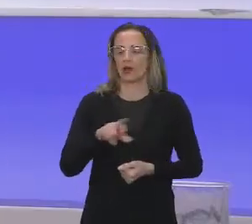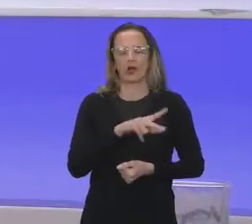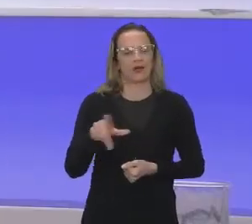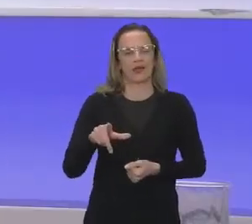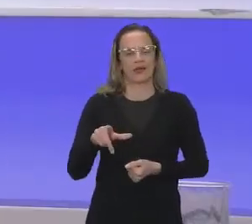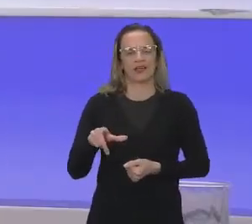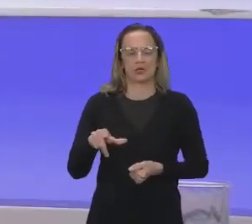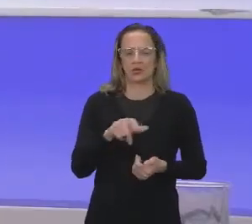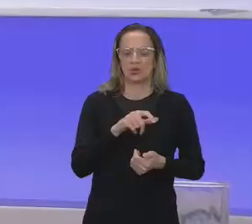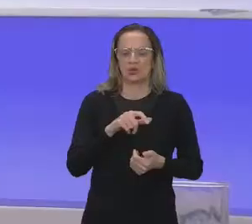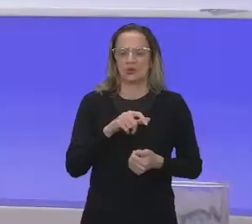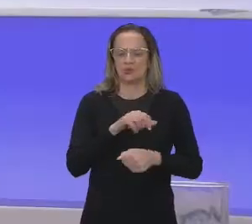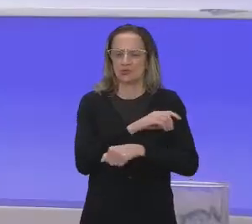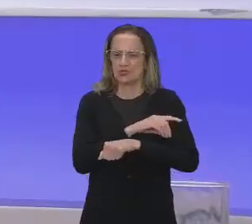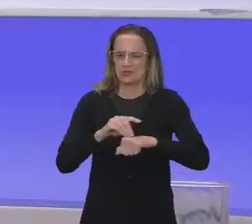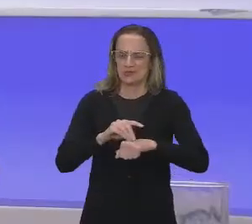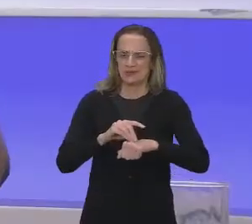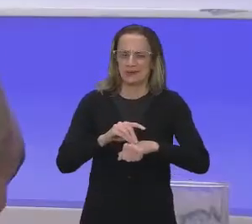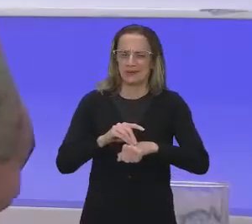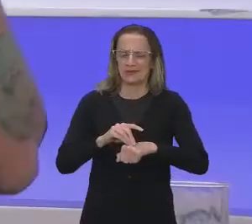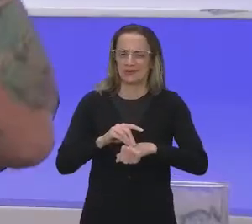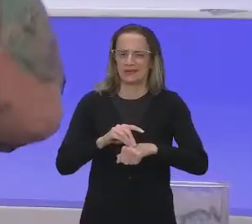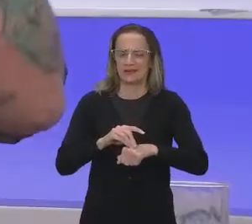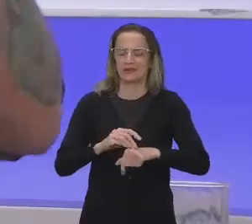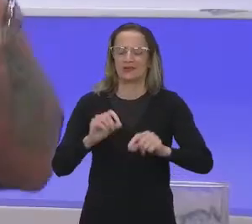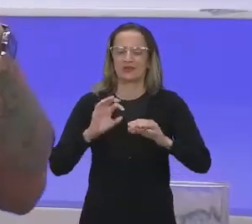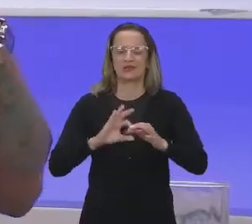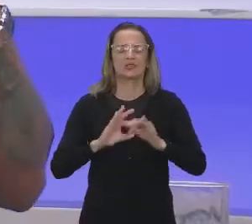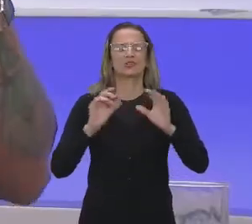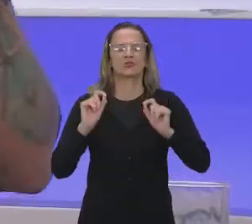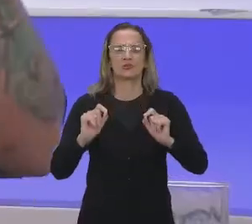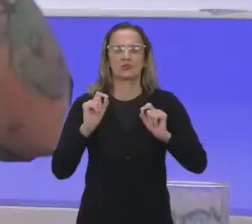gente digitaliza algo, a gente deixa